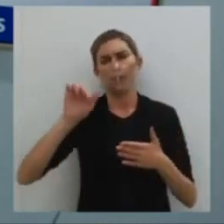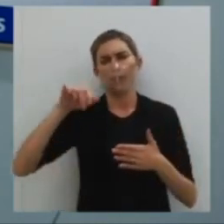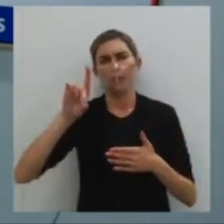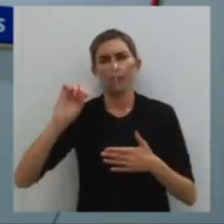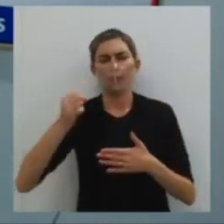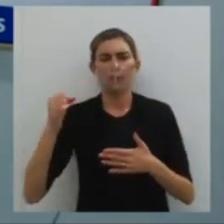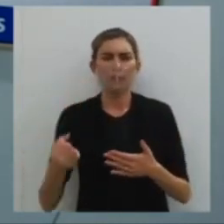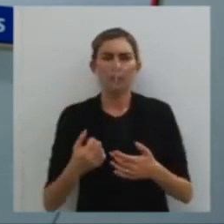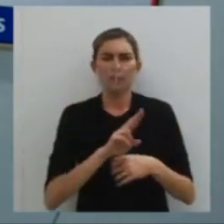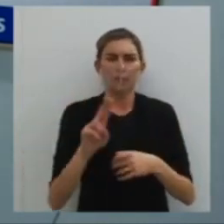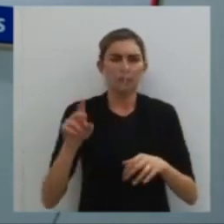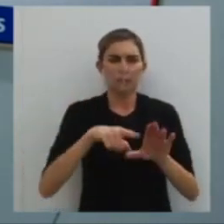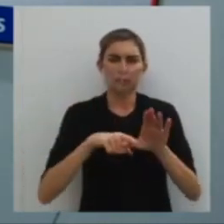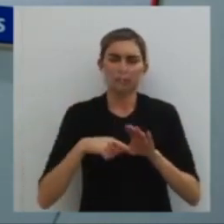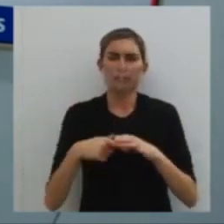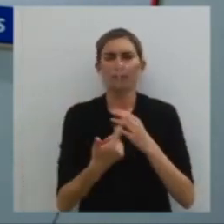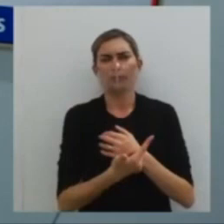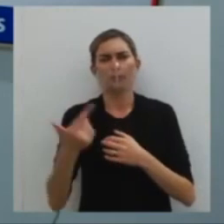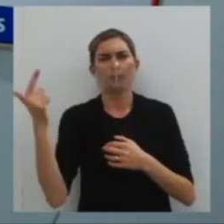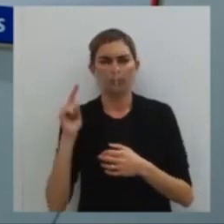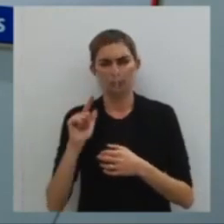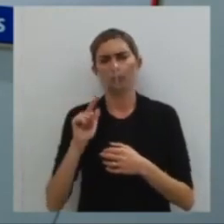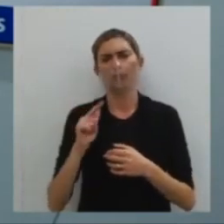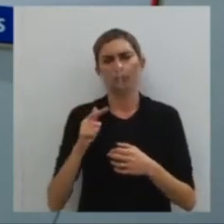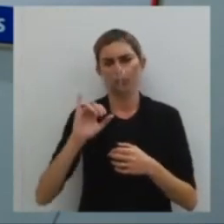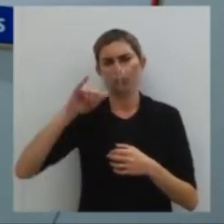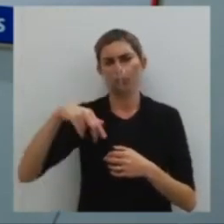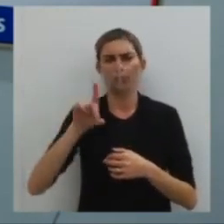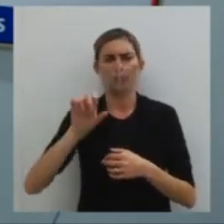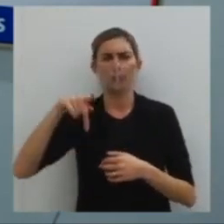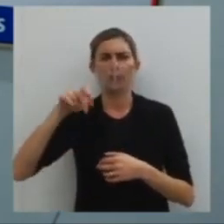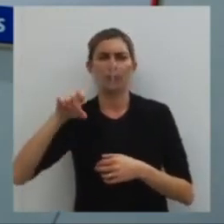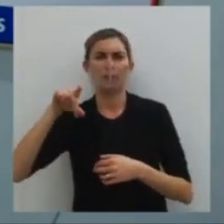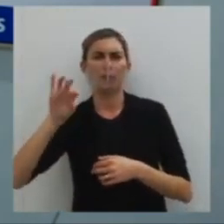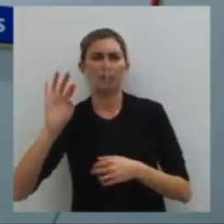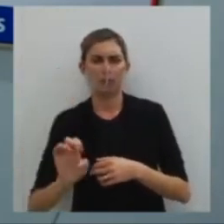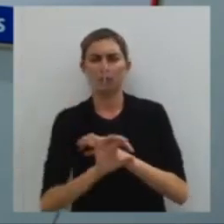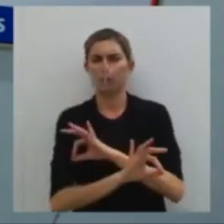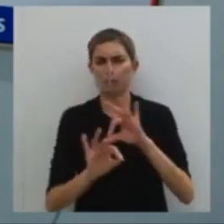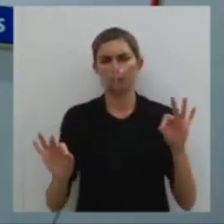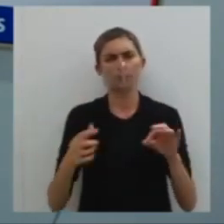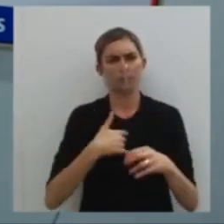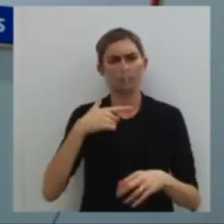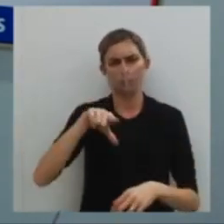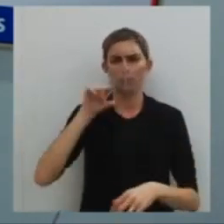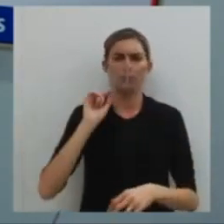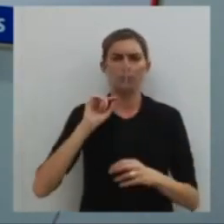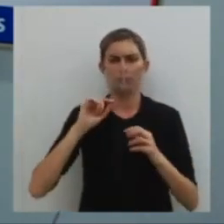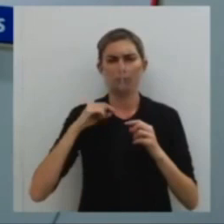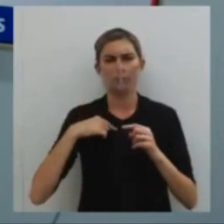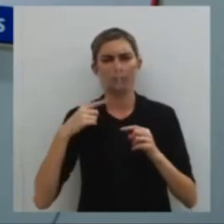uma grandeza chamada dependente e outra grandeza chamada independente. Massa! Eu escolhi essa linha